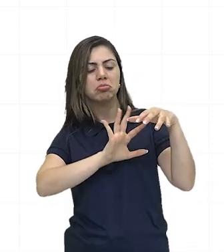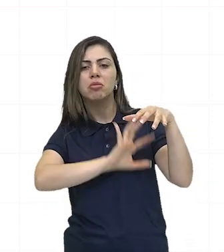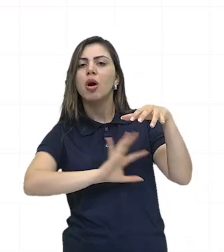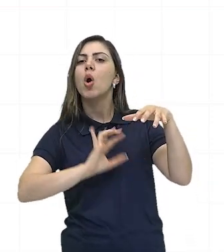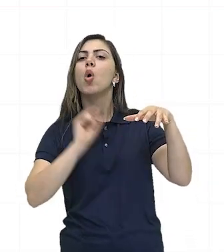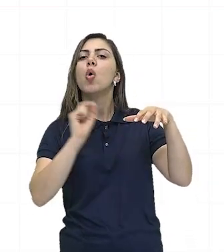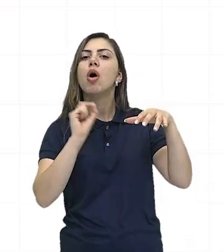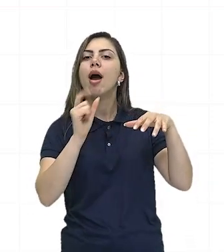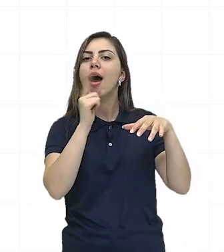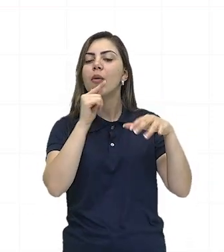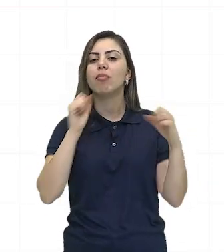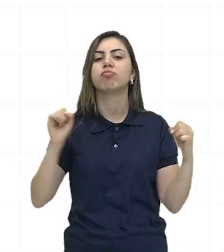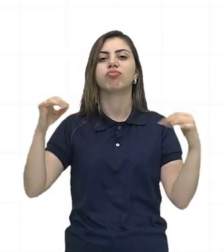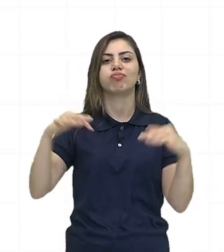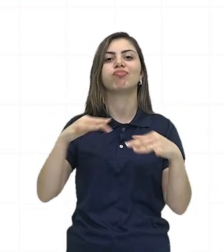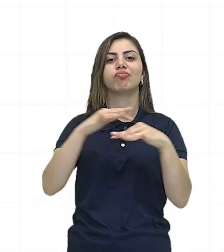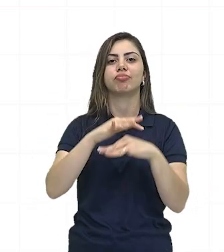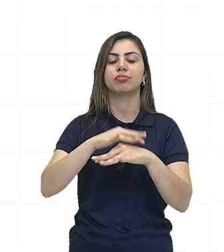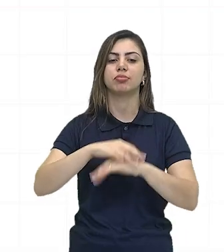de Pantalassa.